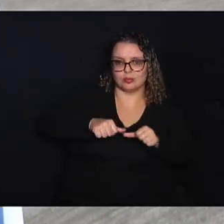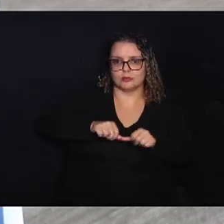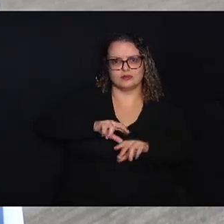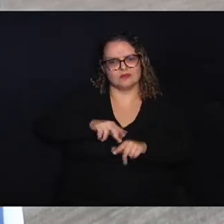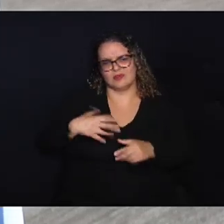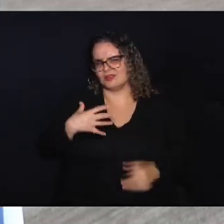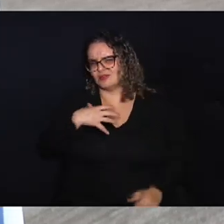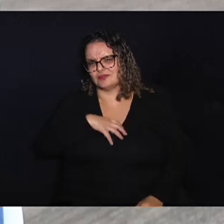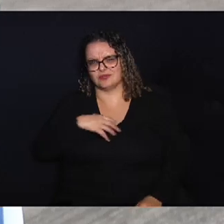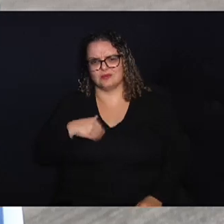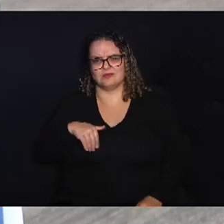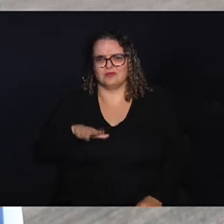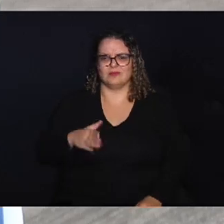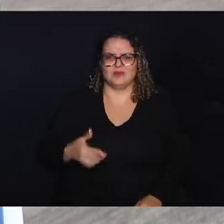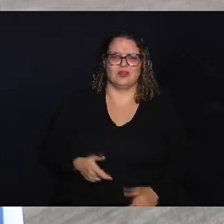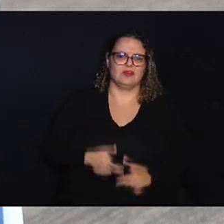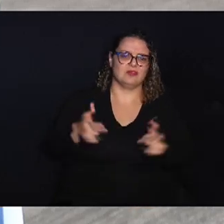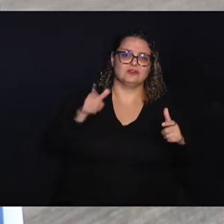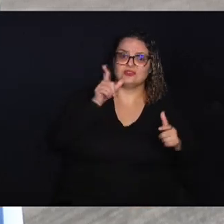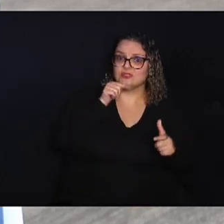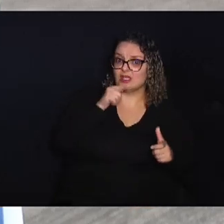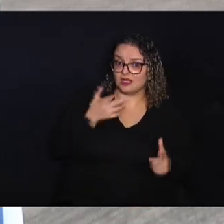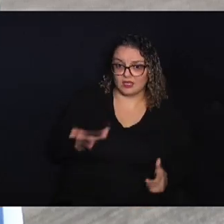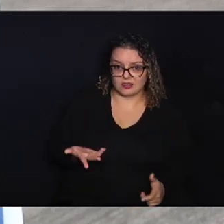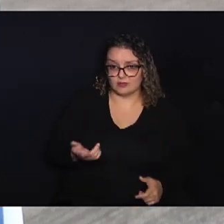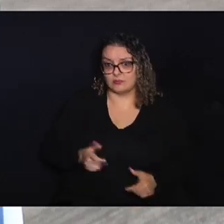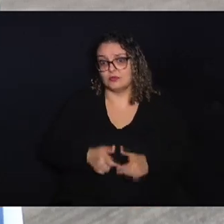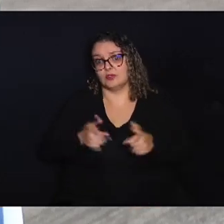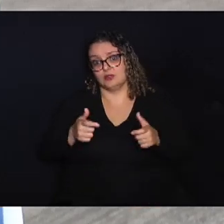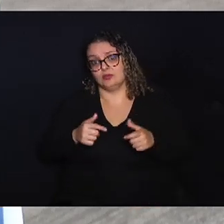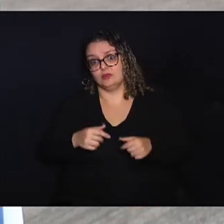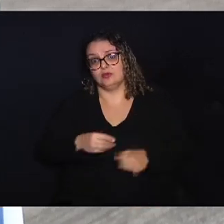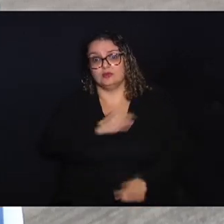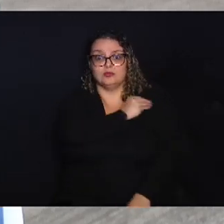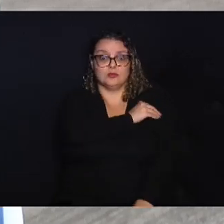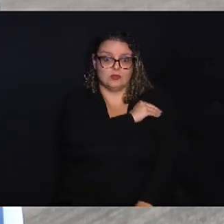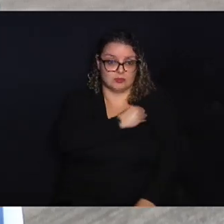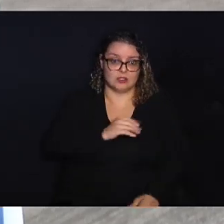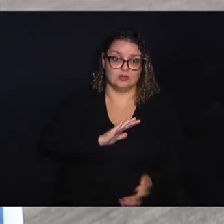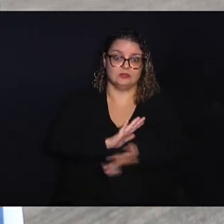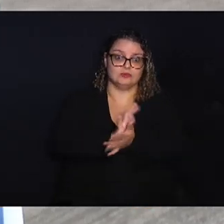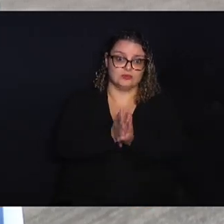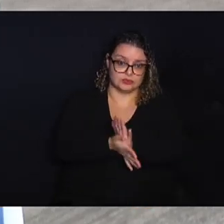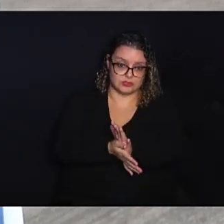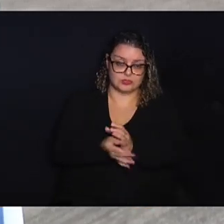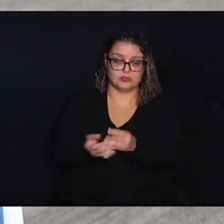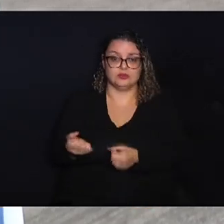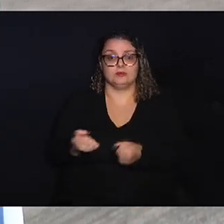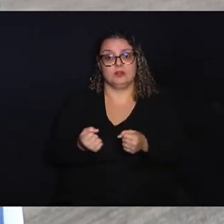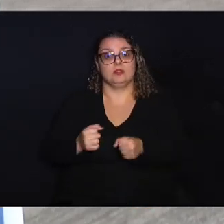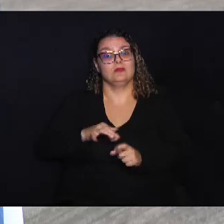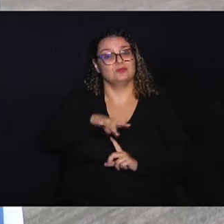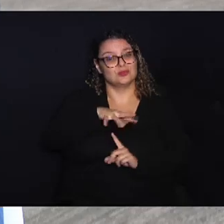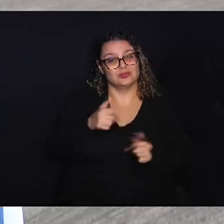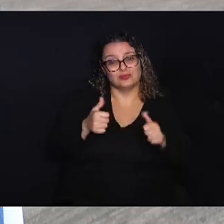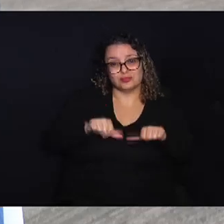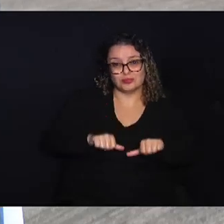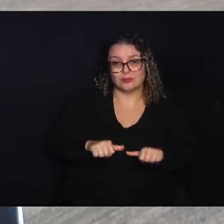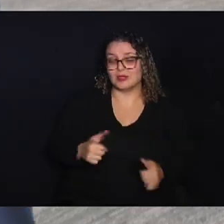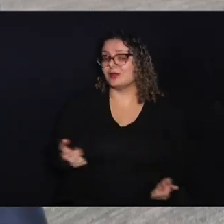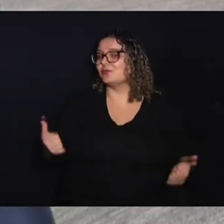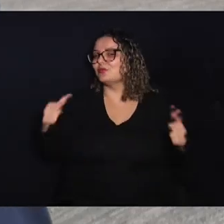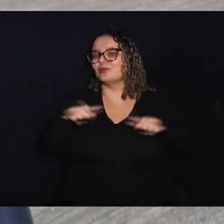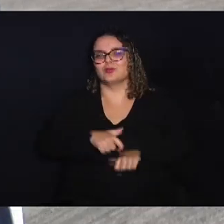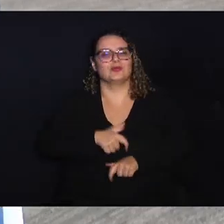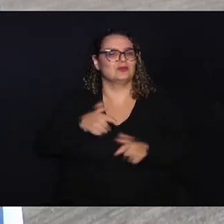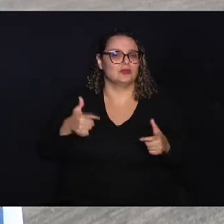formas, colocando maior teor de água, e isso pode danificar o veículo, faz mal ao meio ambiente, mas a pior de todas é